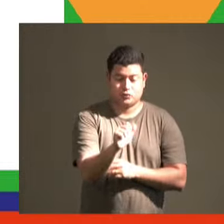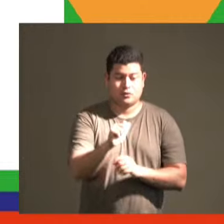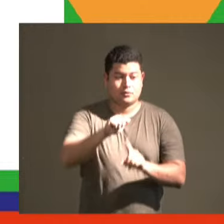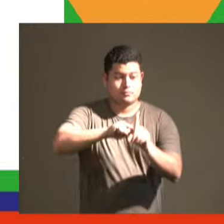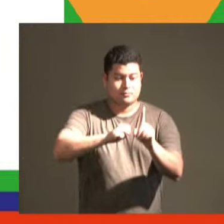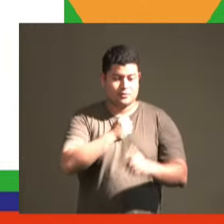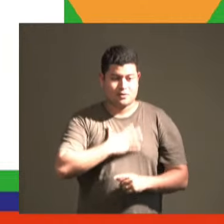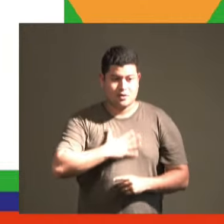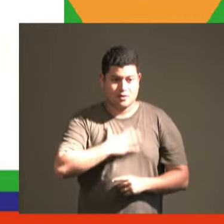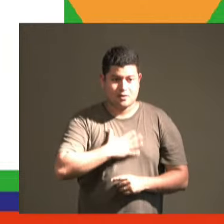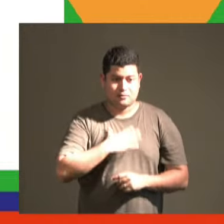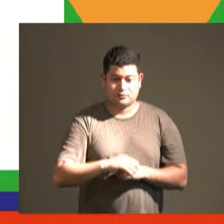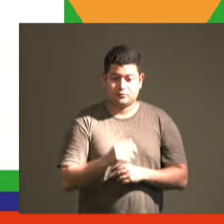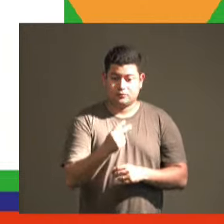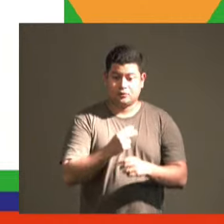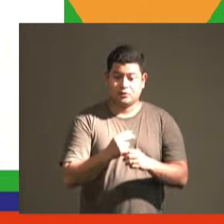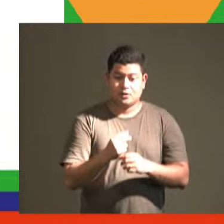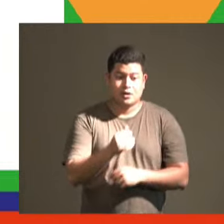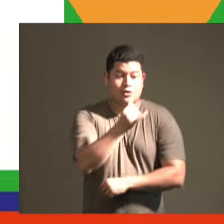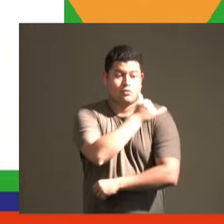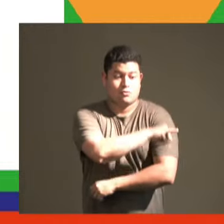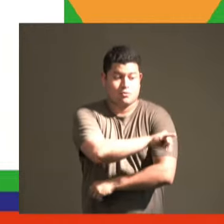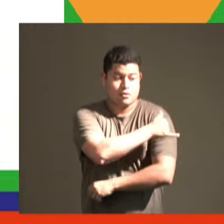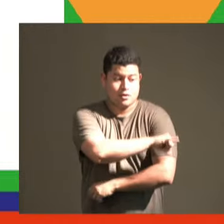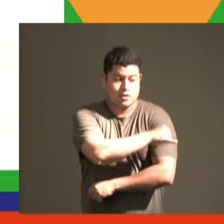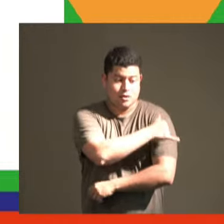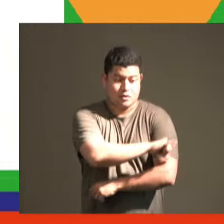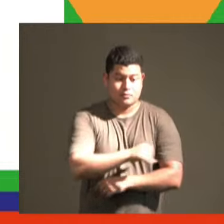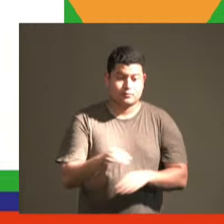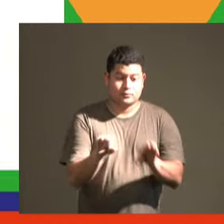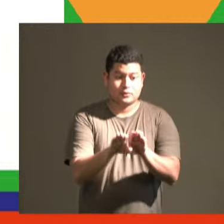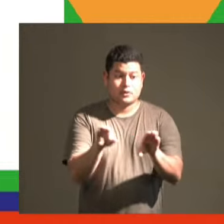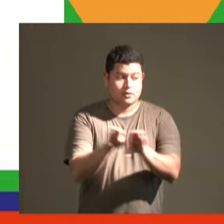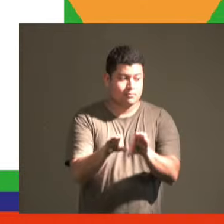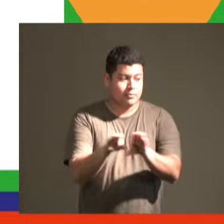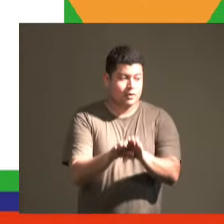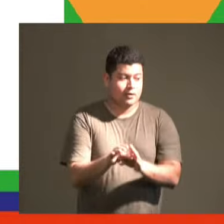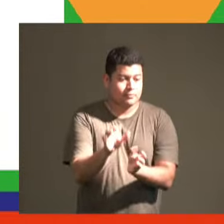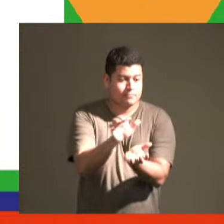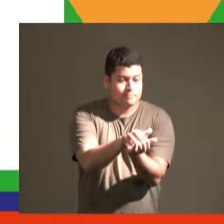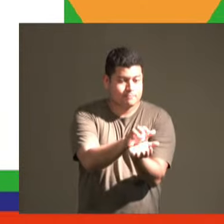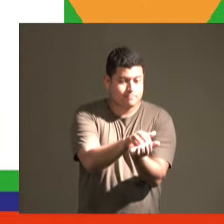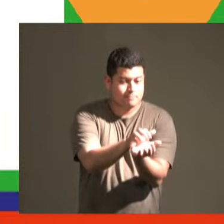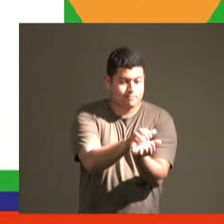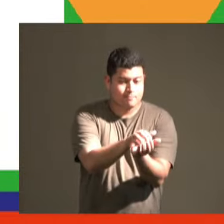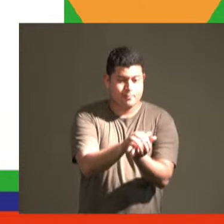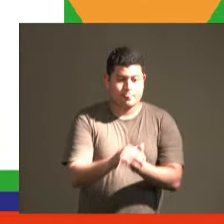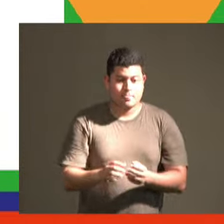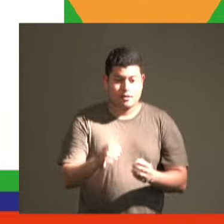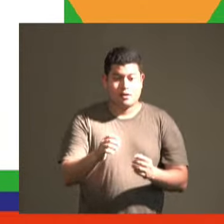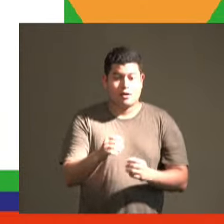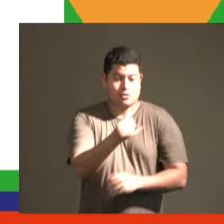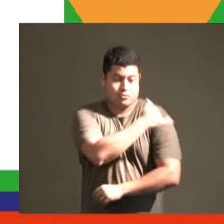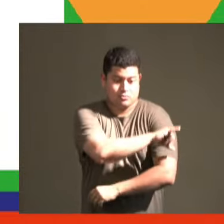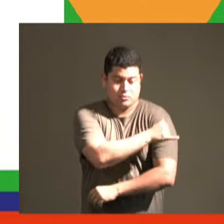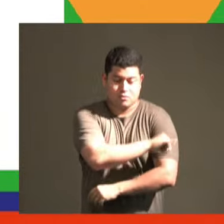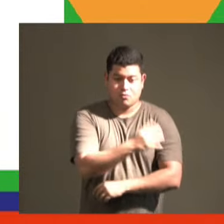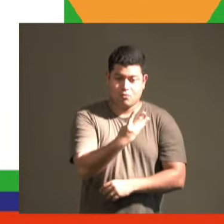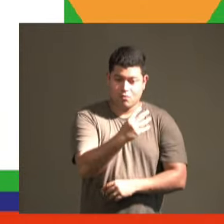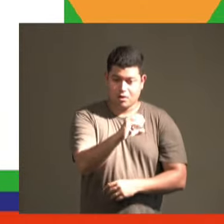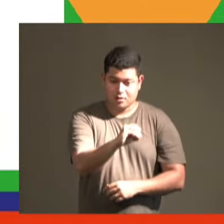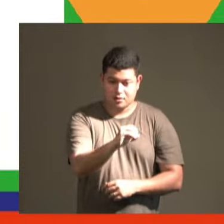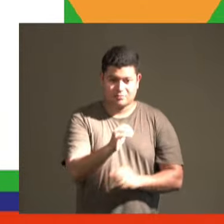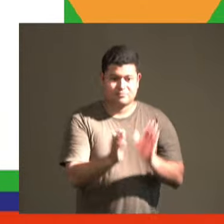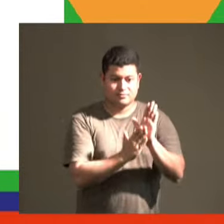2023, no Rio de Janeiro, e concomitantemente em Recife, no Pernambuco, no Rio teve 40 propostas e em Pernambuco,